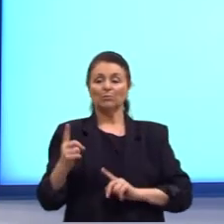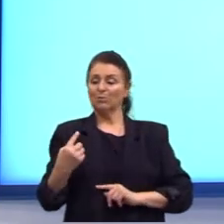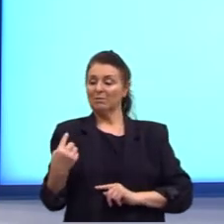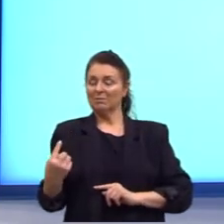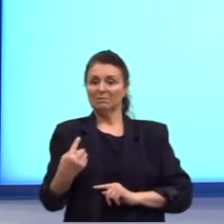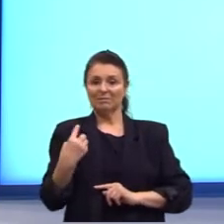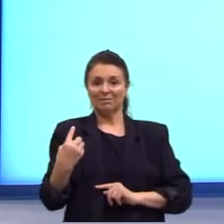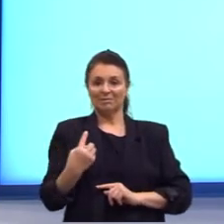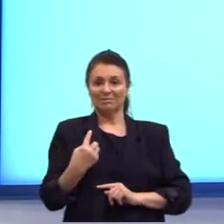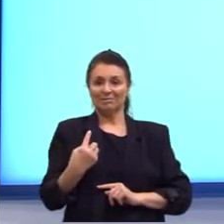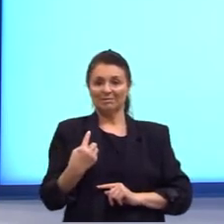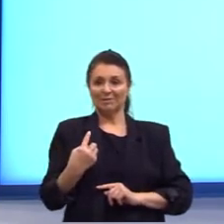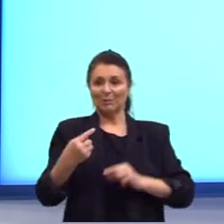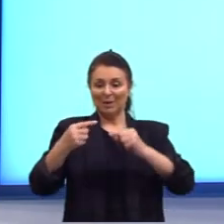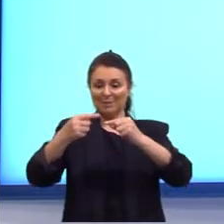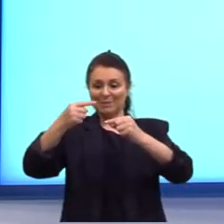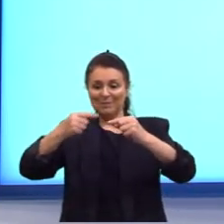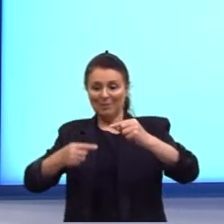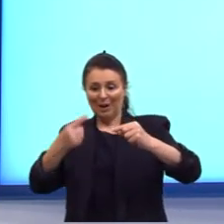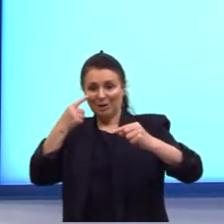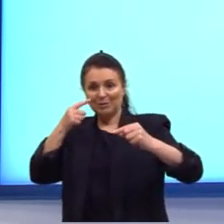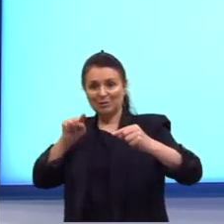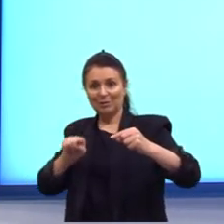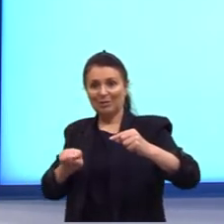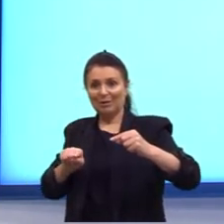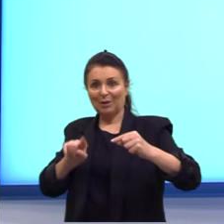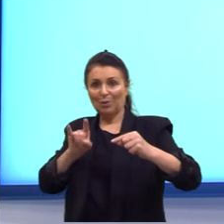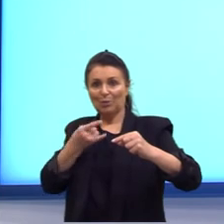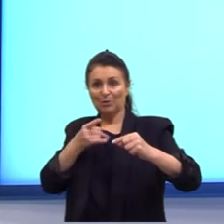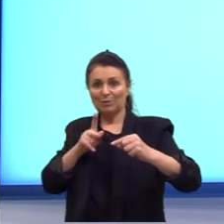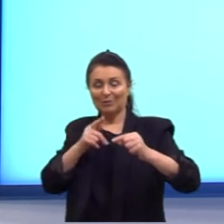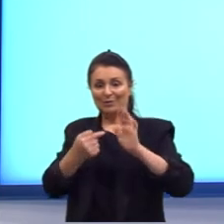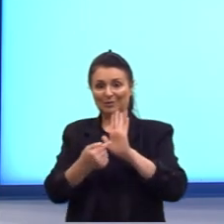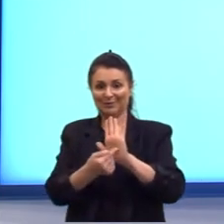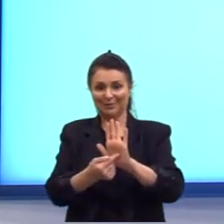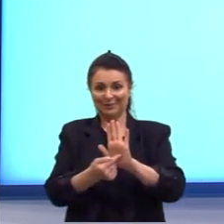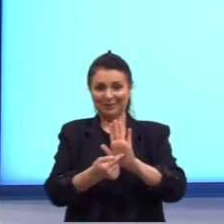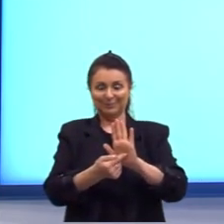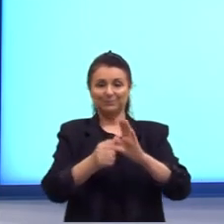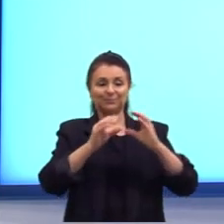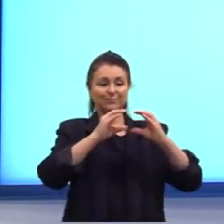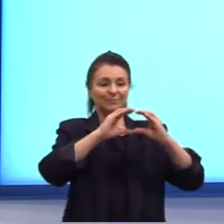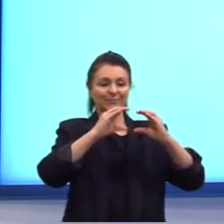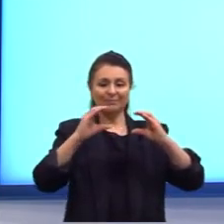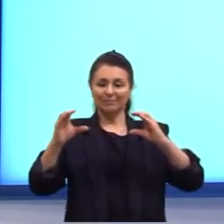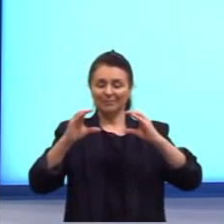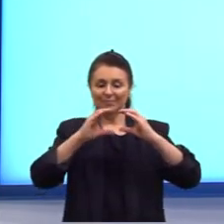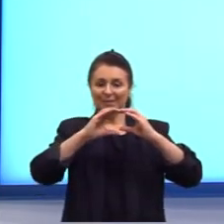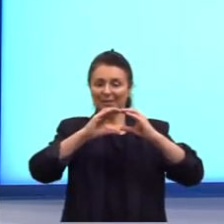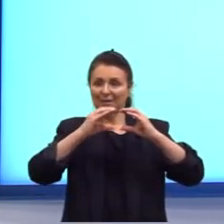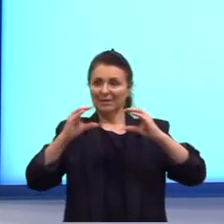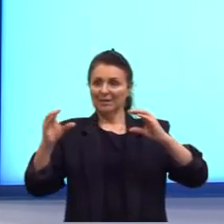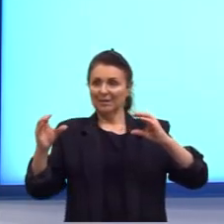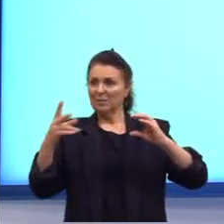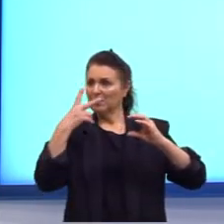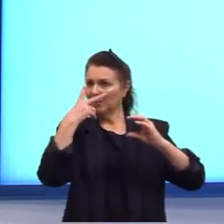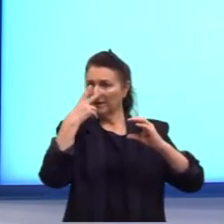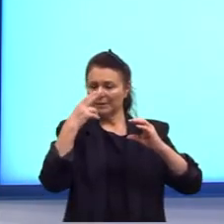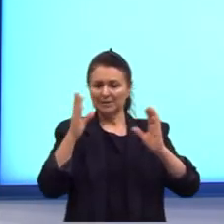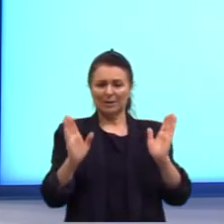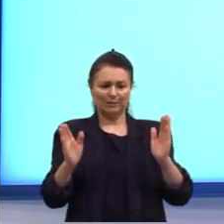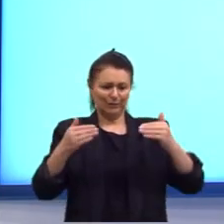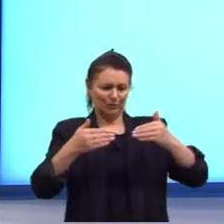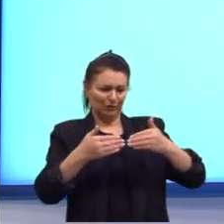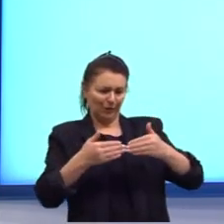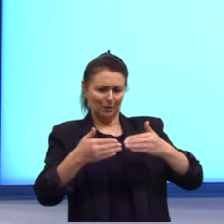forma aqui que é diferente né que a gente tava vendo parecia que o circuito ele tinha que é ter esse formato aqui de